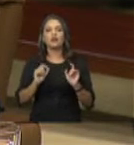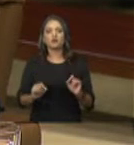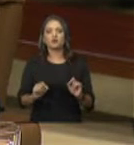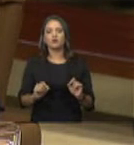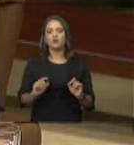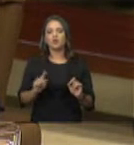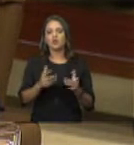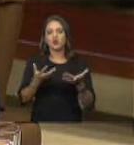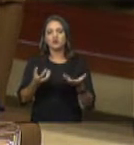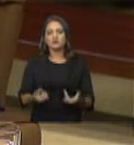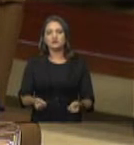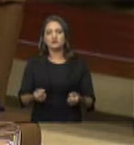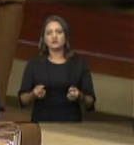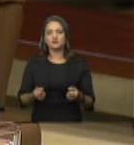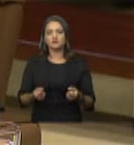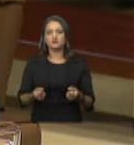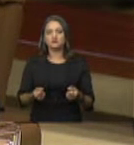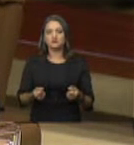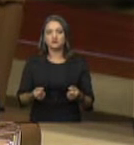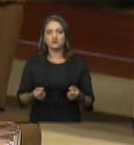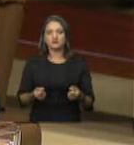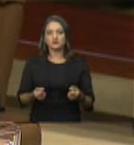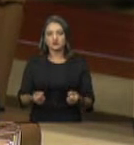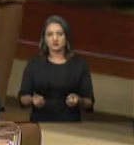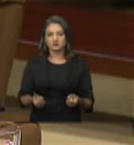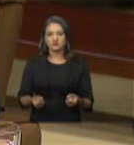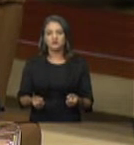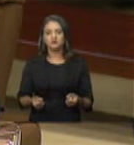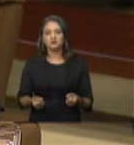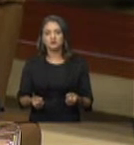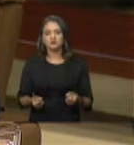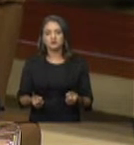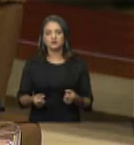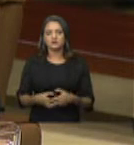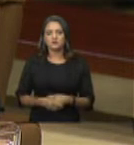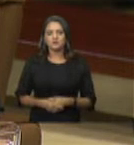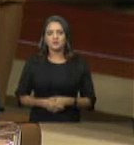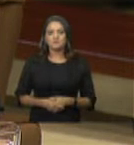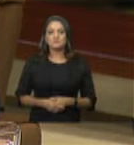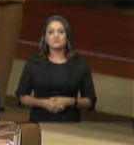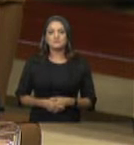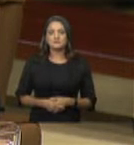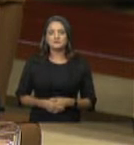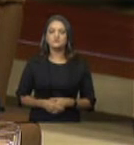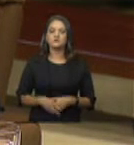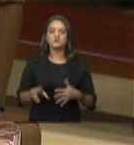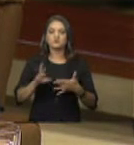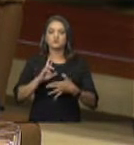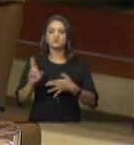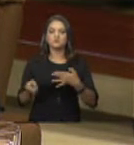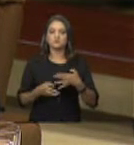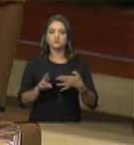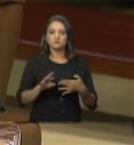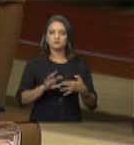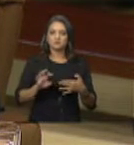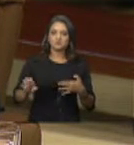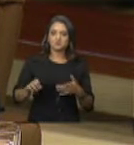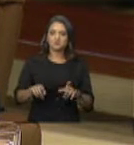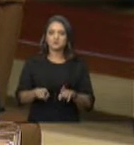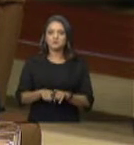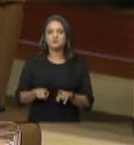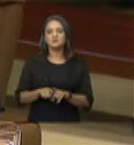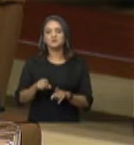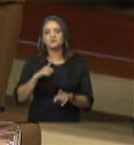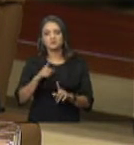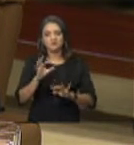ou integralmente improvido ou citado recurso ordinário e de